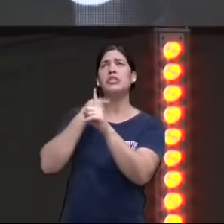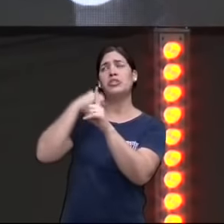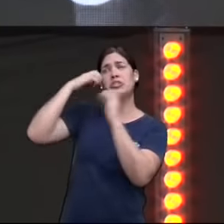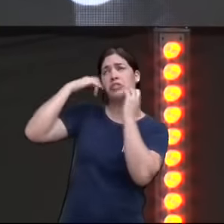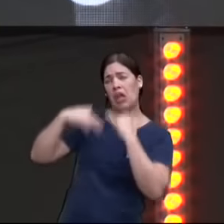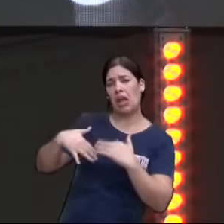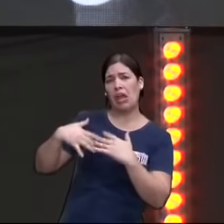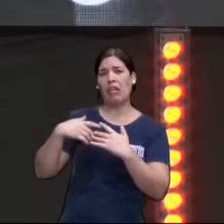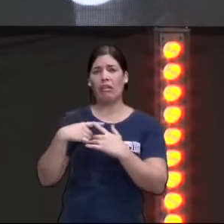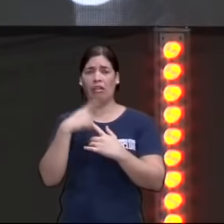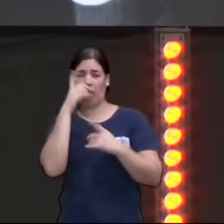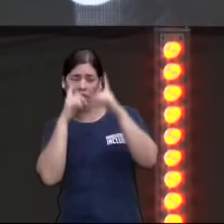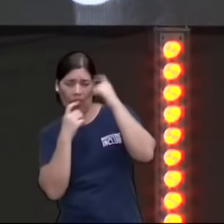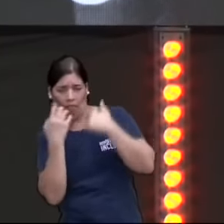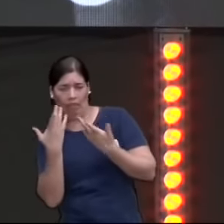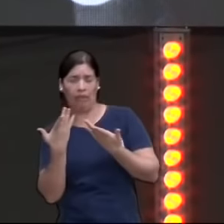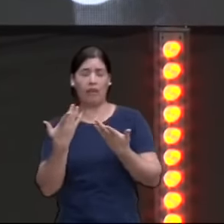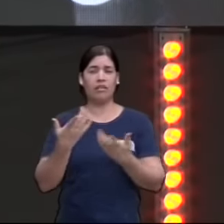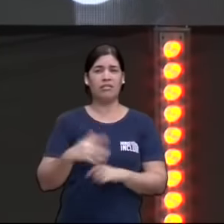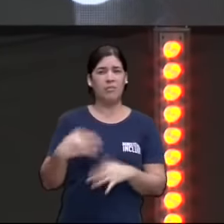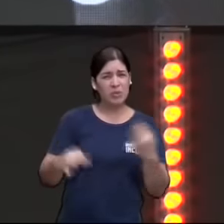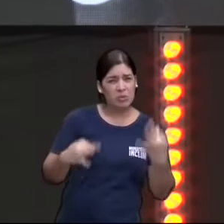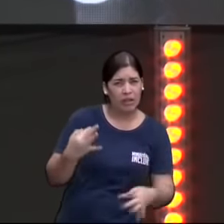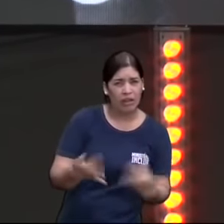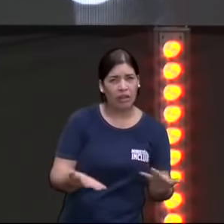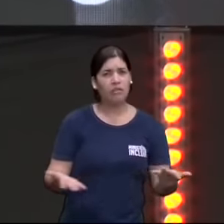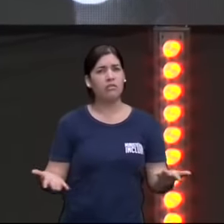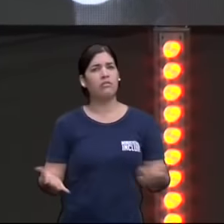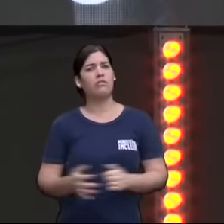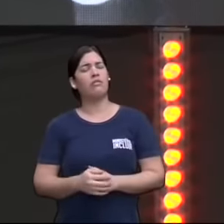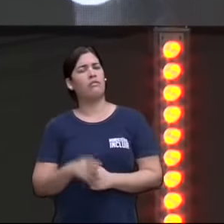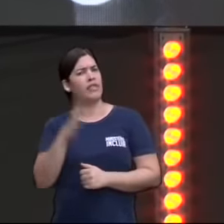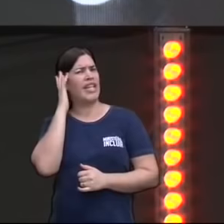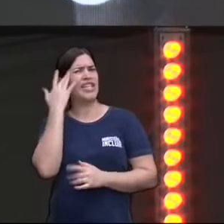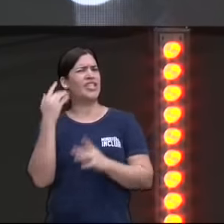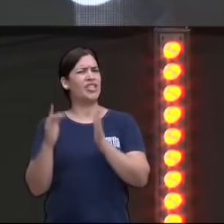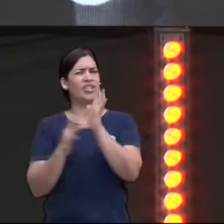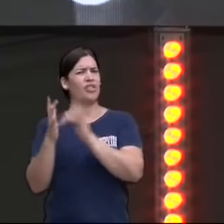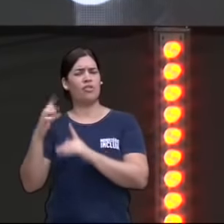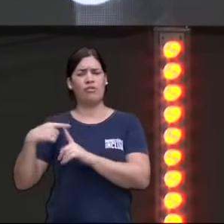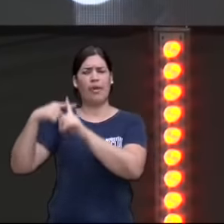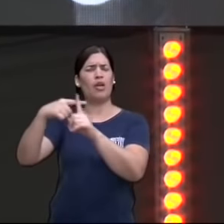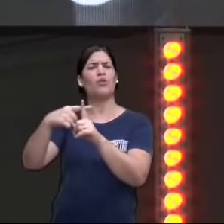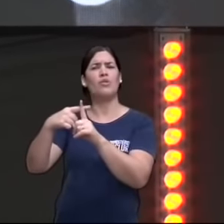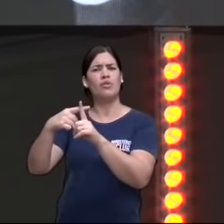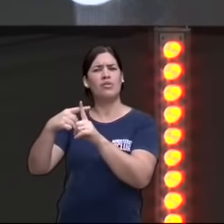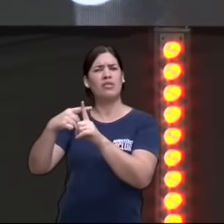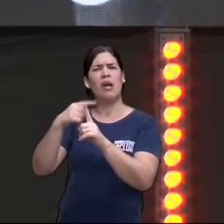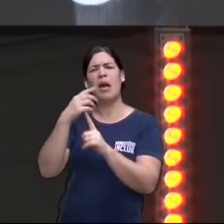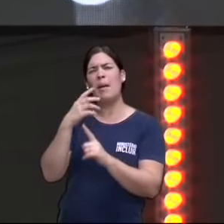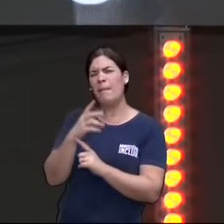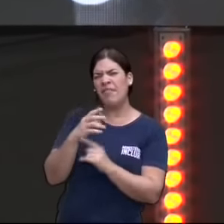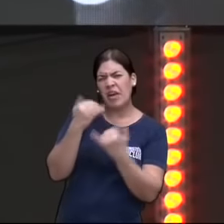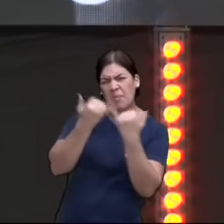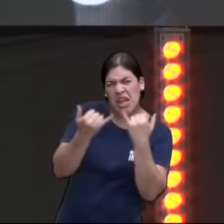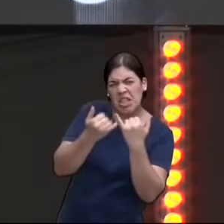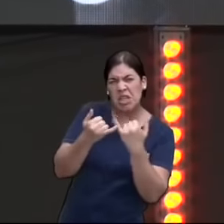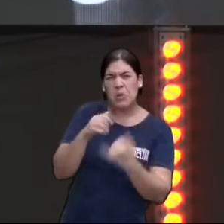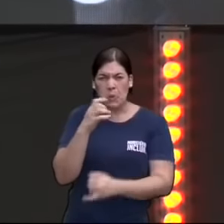cara de ferido, de machucado. Você acha que Jesus foi para a cruz para ficar com cara de coitado?